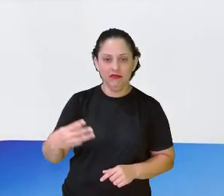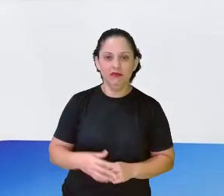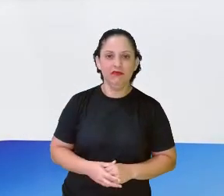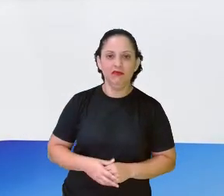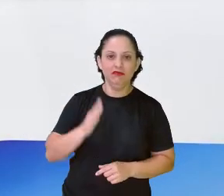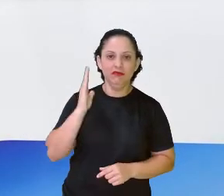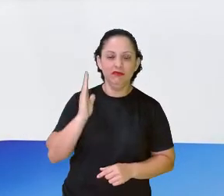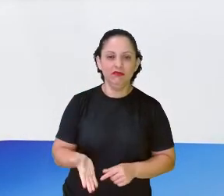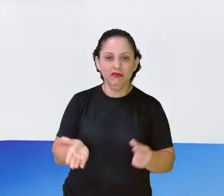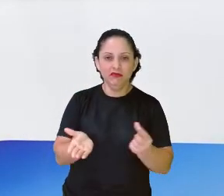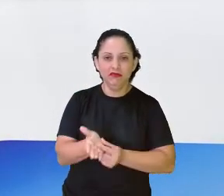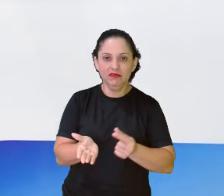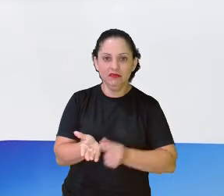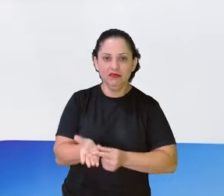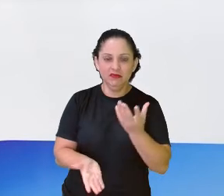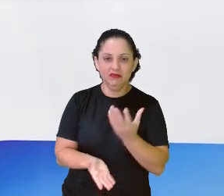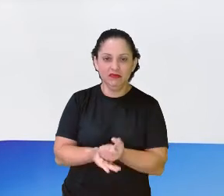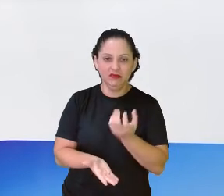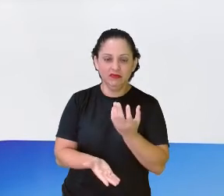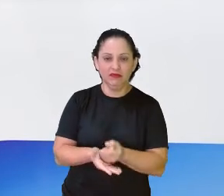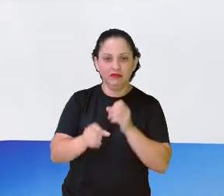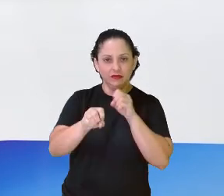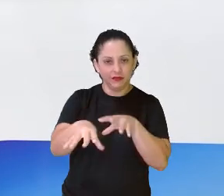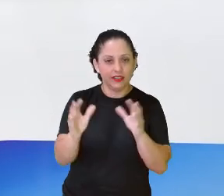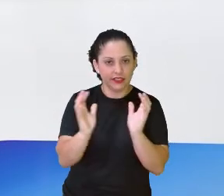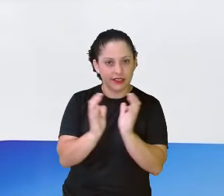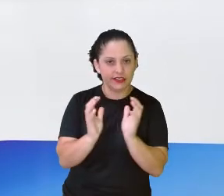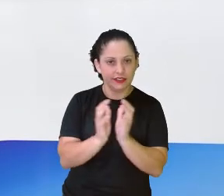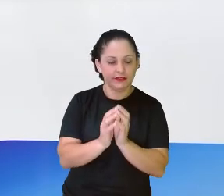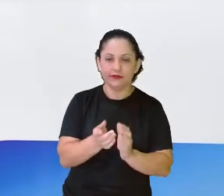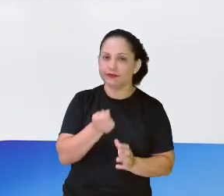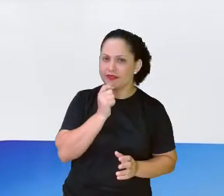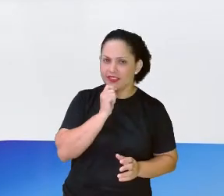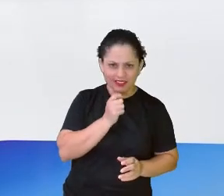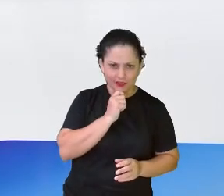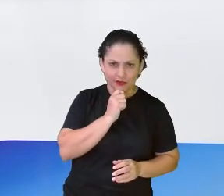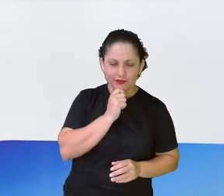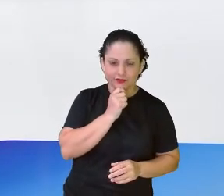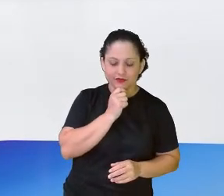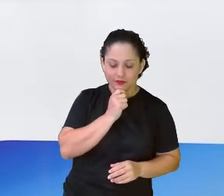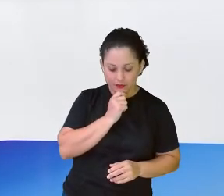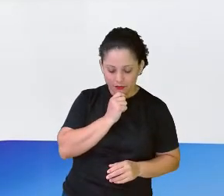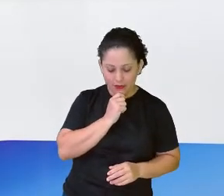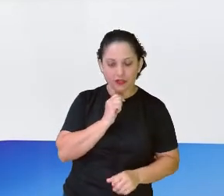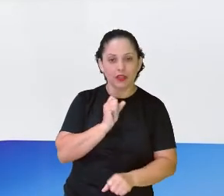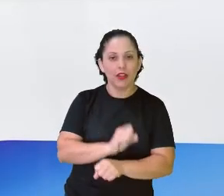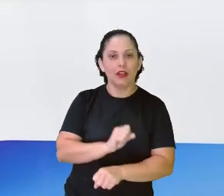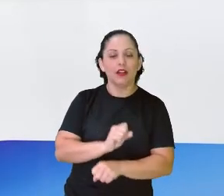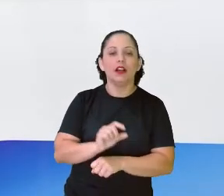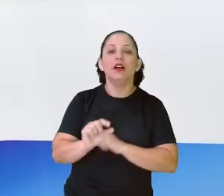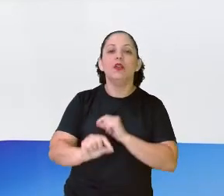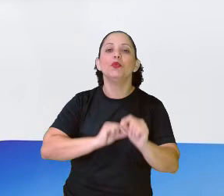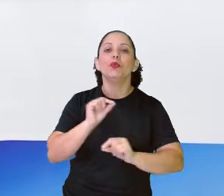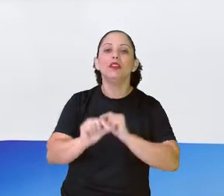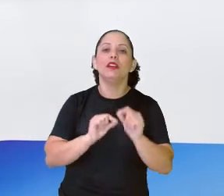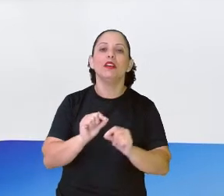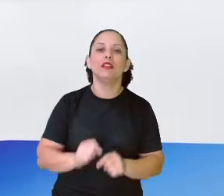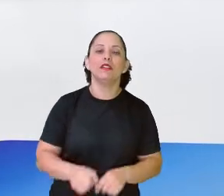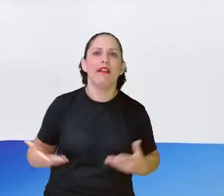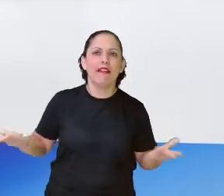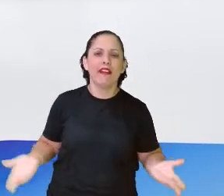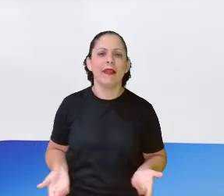já baixou o aplicativo do Educa Recife? Ainda não? Está esperando o quê? Para quê, professora, se eu